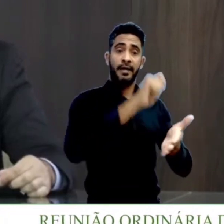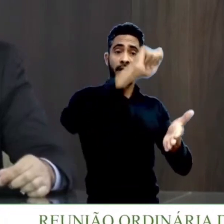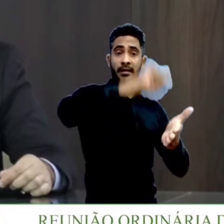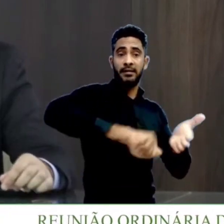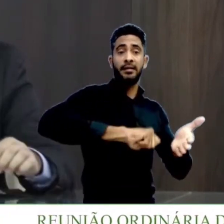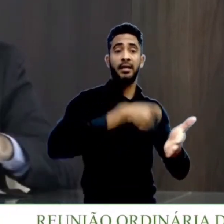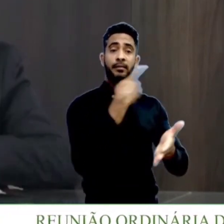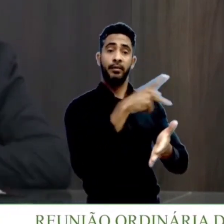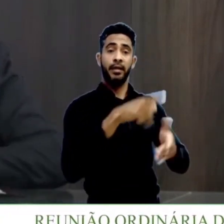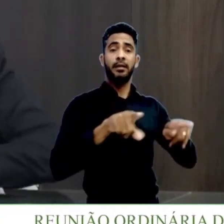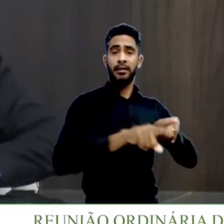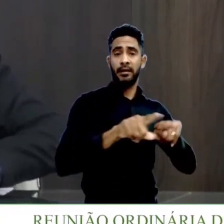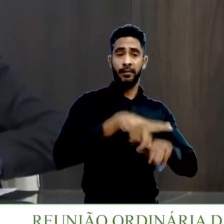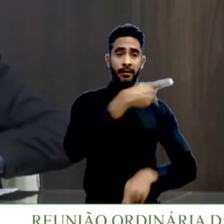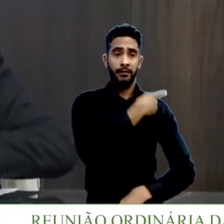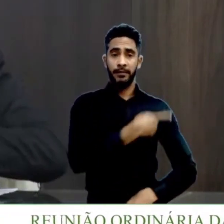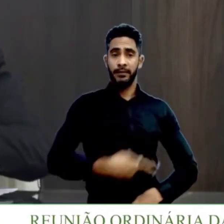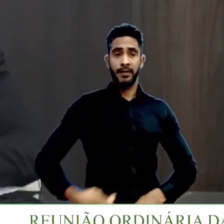senhor presidente.